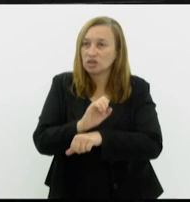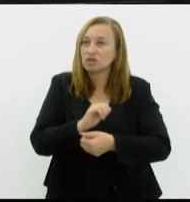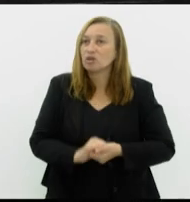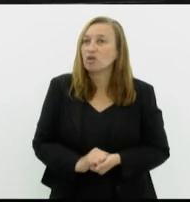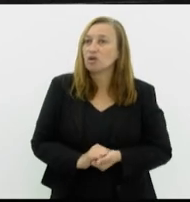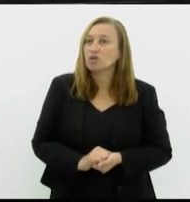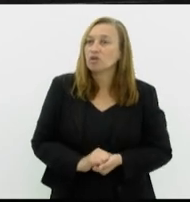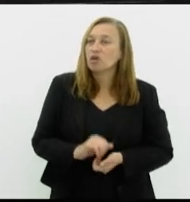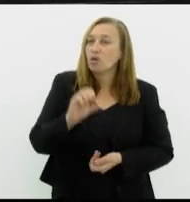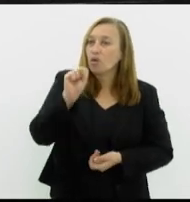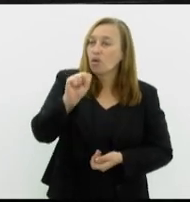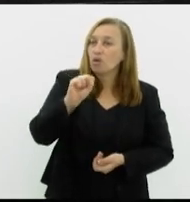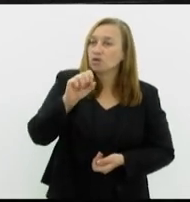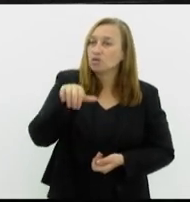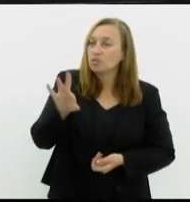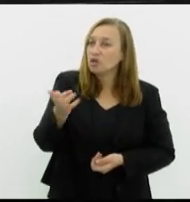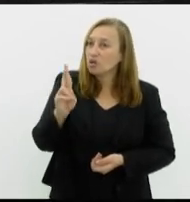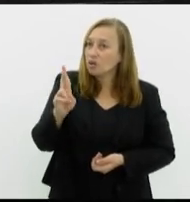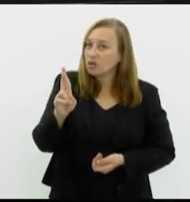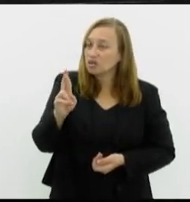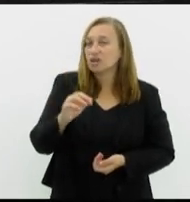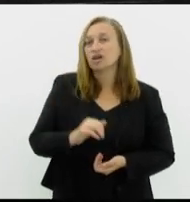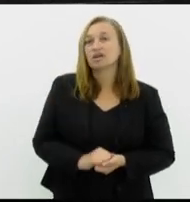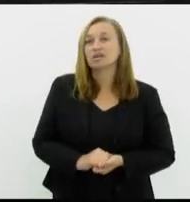de 8 bilhões de